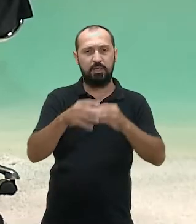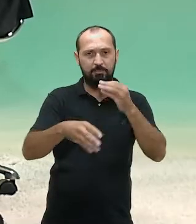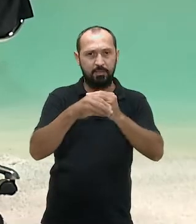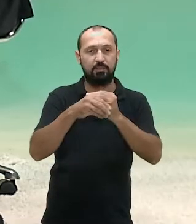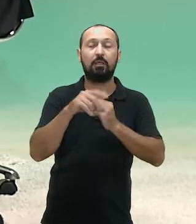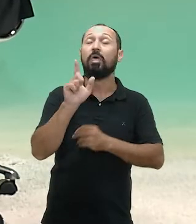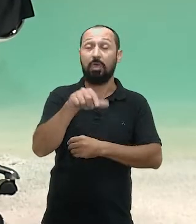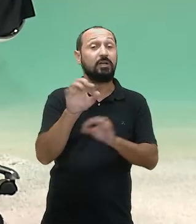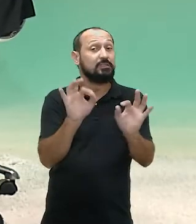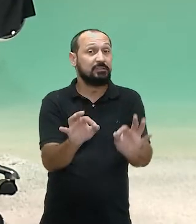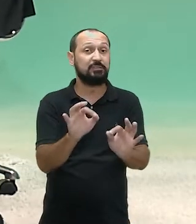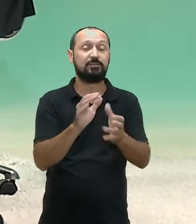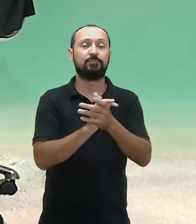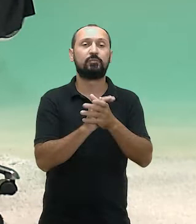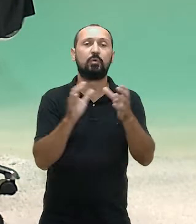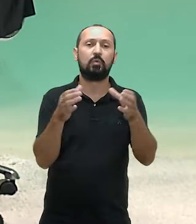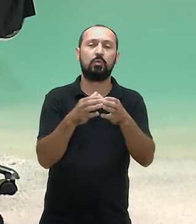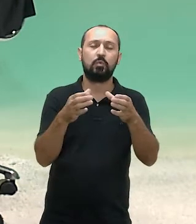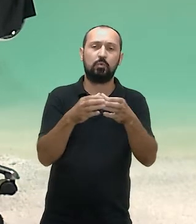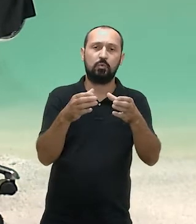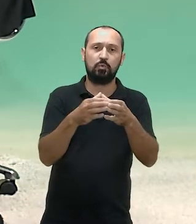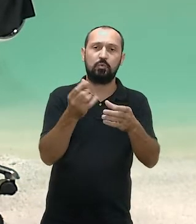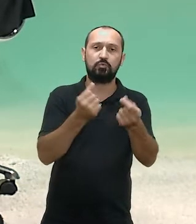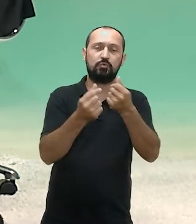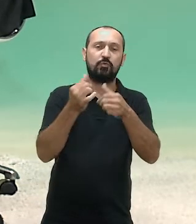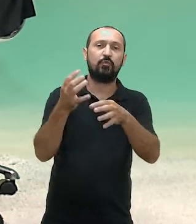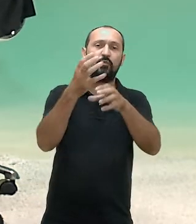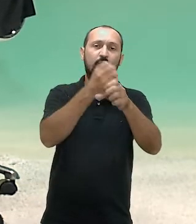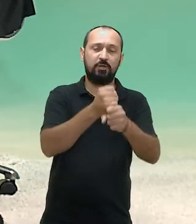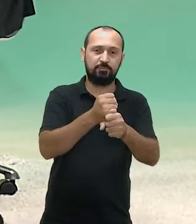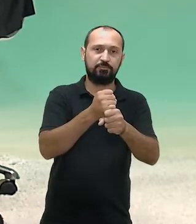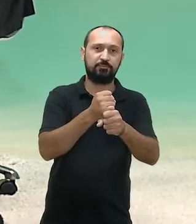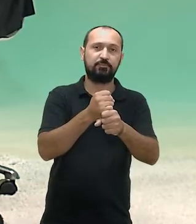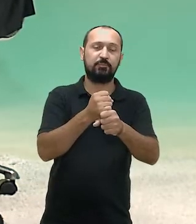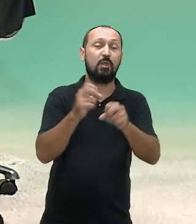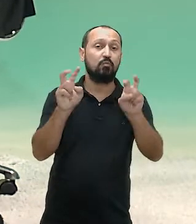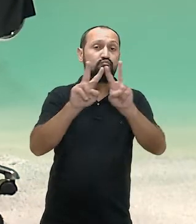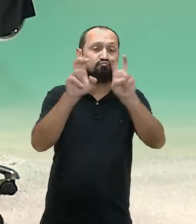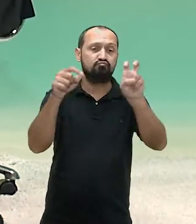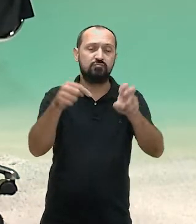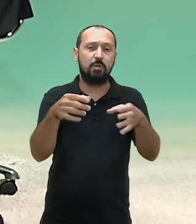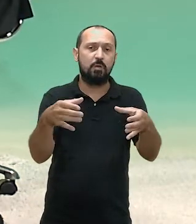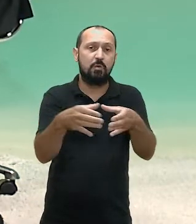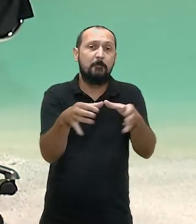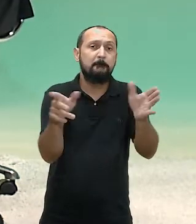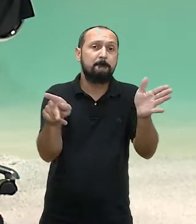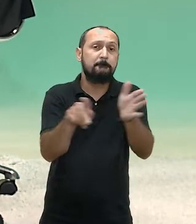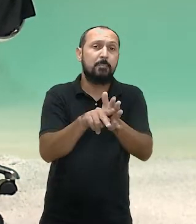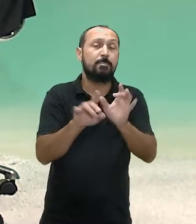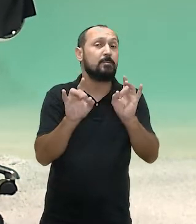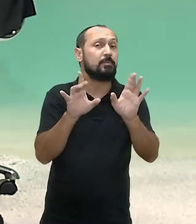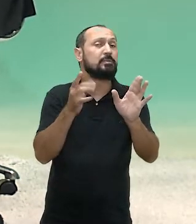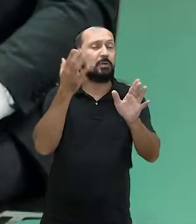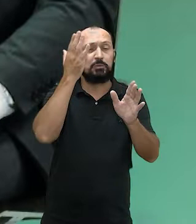Exato. Temos a Comissão de Finanças e Orçamento, que é a comissão temática